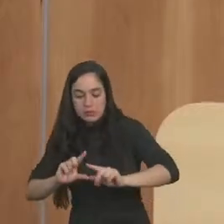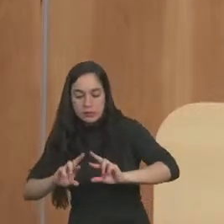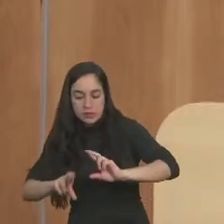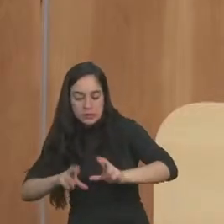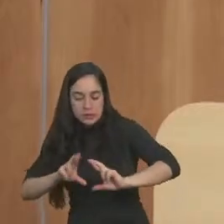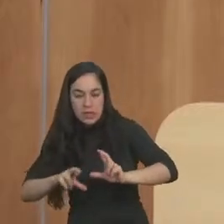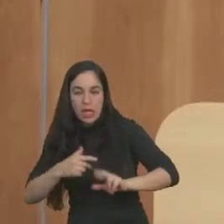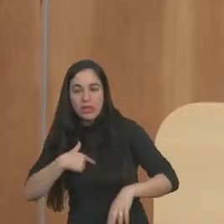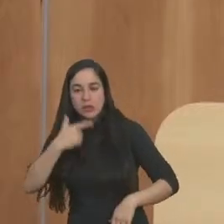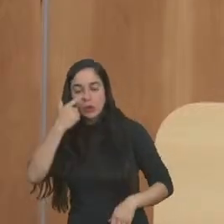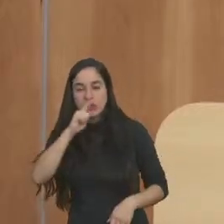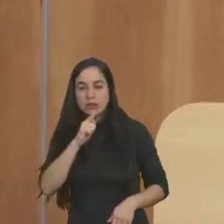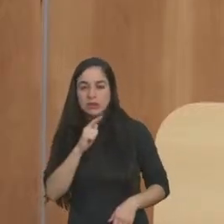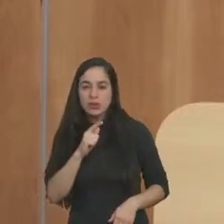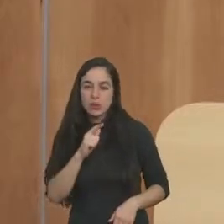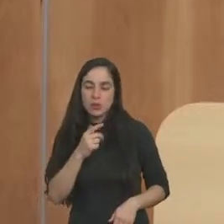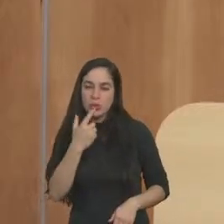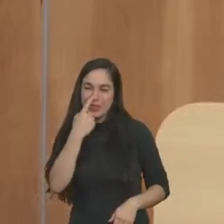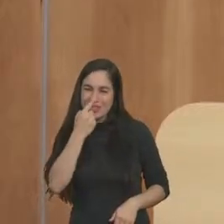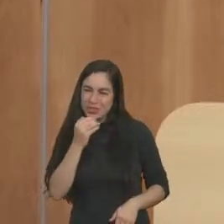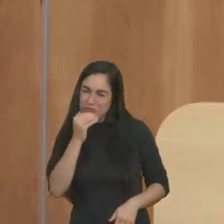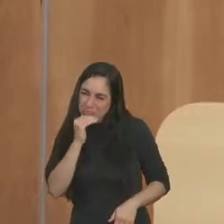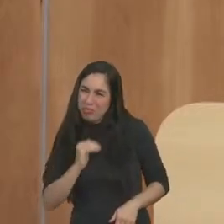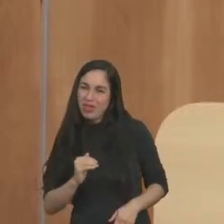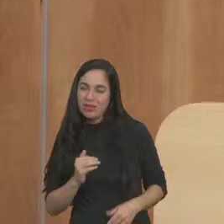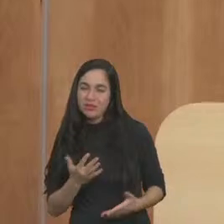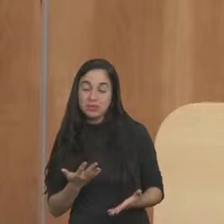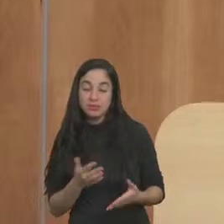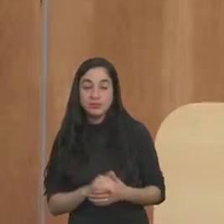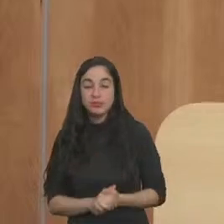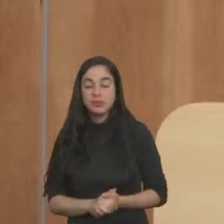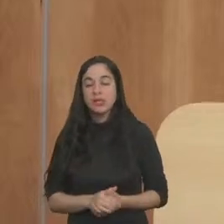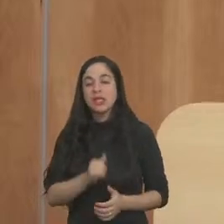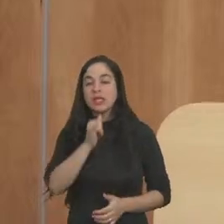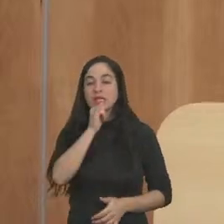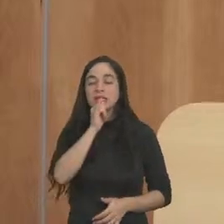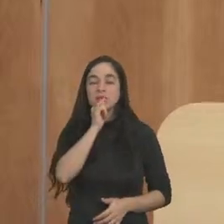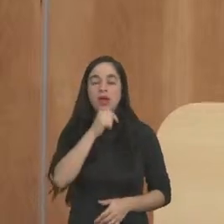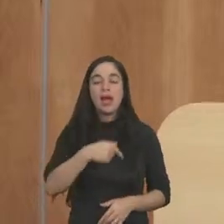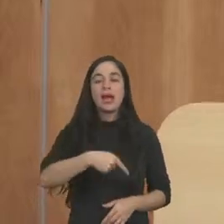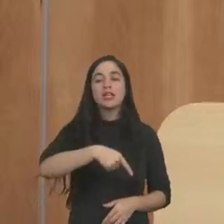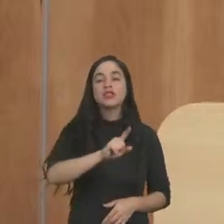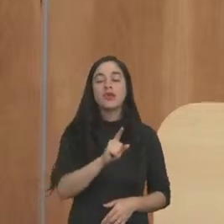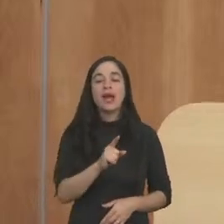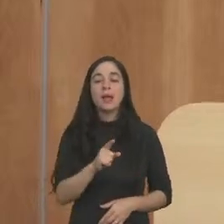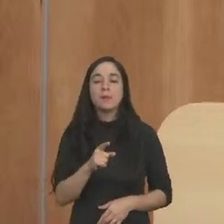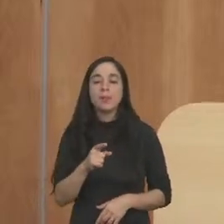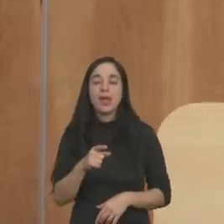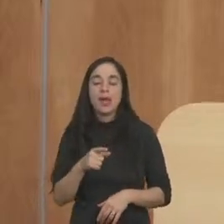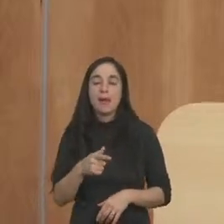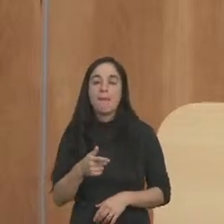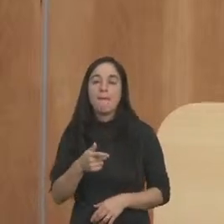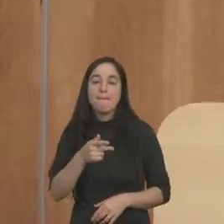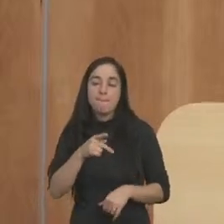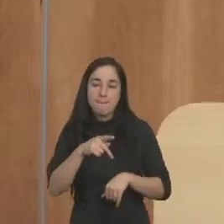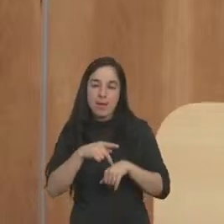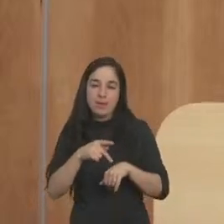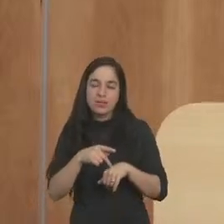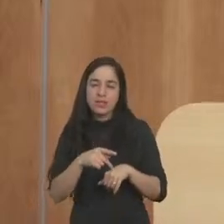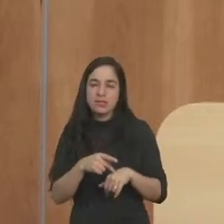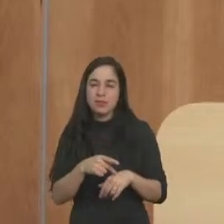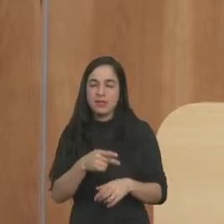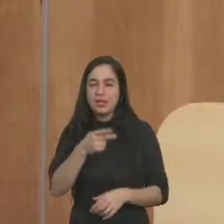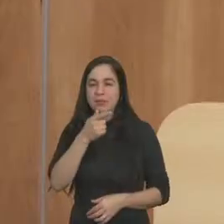lixo. Um exemplo clássico e muito bom, às vezes a gente vai a uma padaria, compra um saco de pão e eles põem esse saco dentro de outro